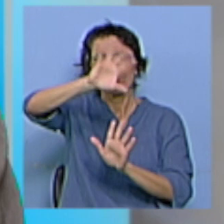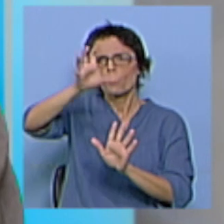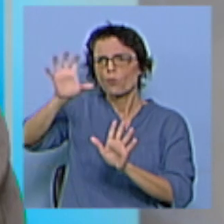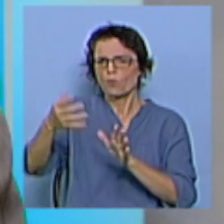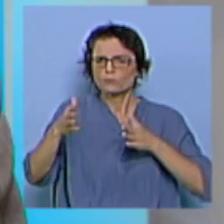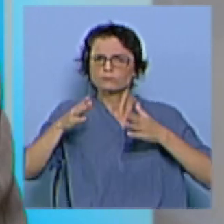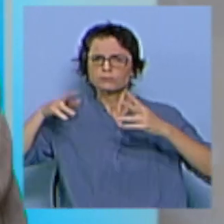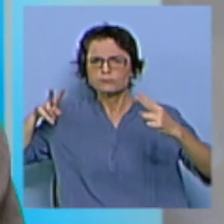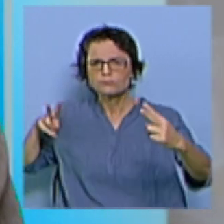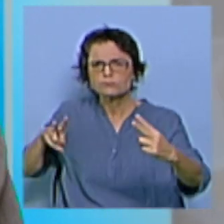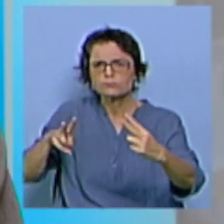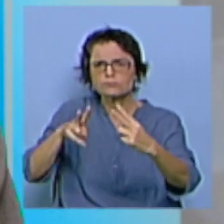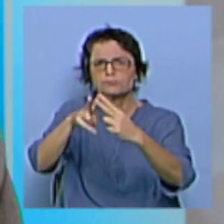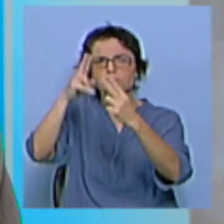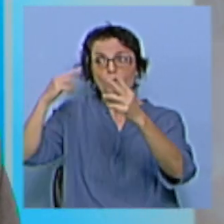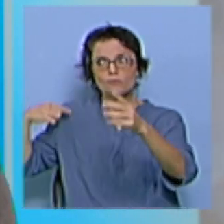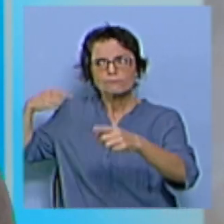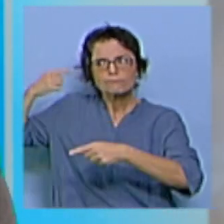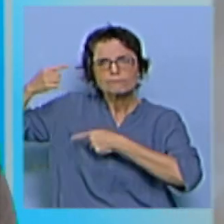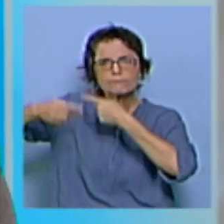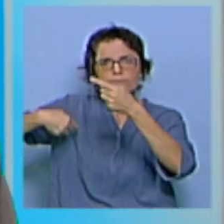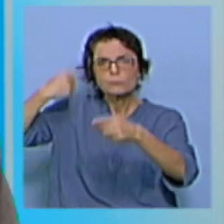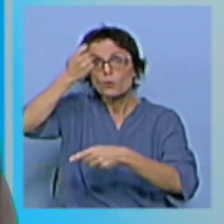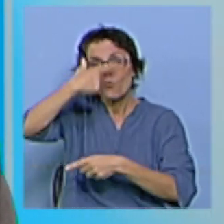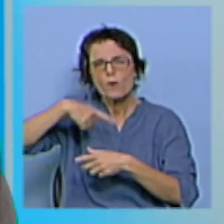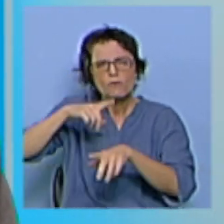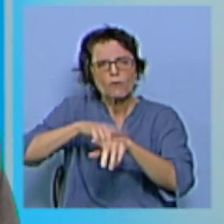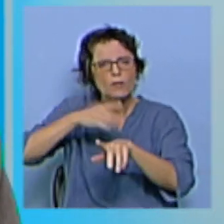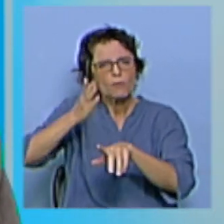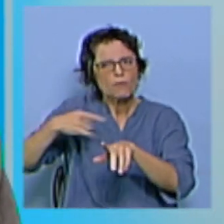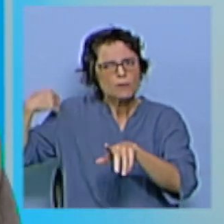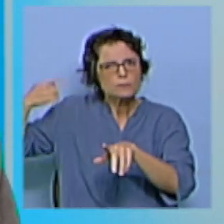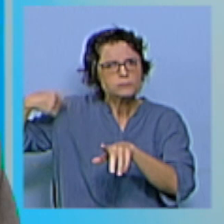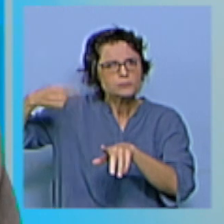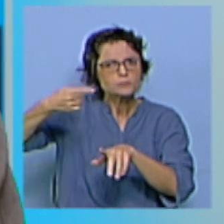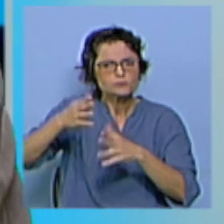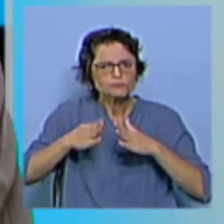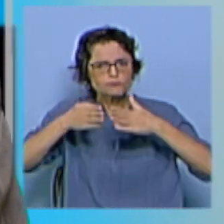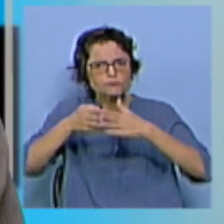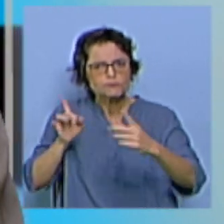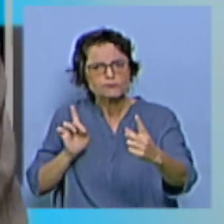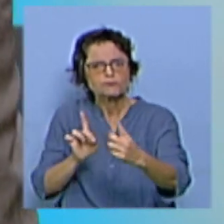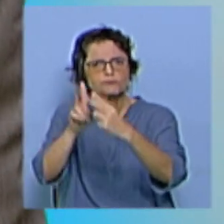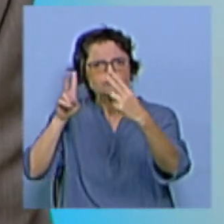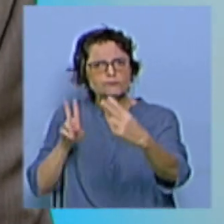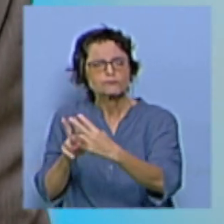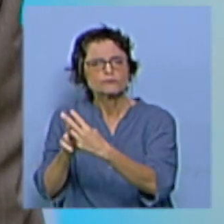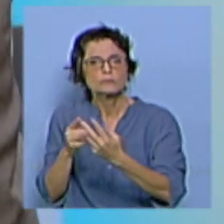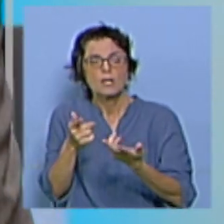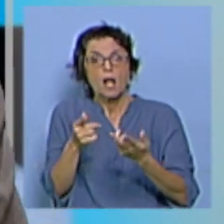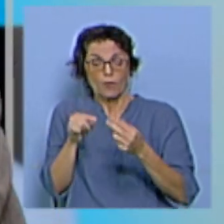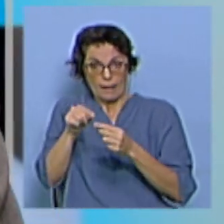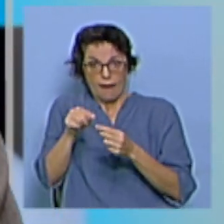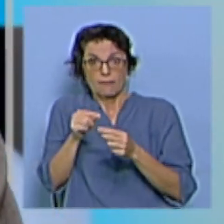no nosso ADN. Ora, essa realidade do encontro foi posta em stand-by. Foi necessário